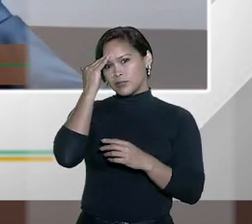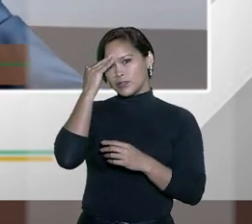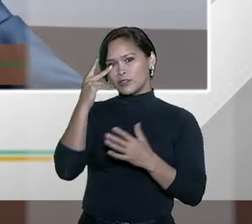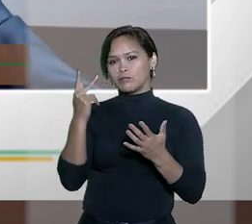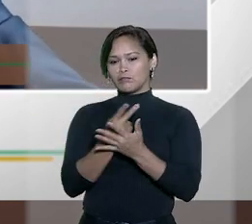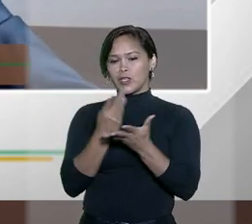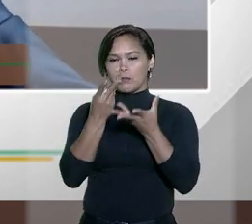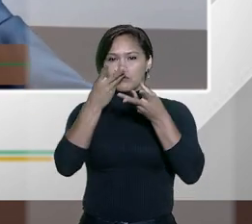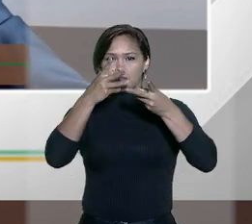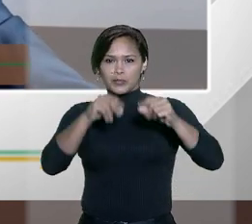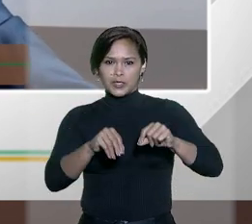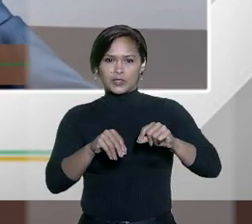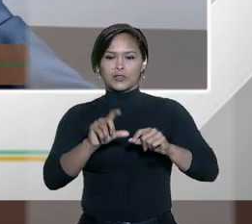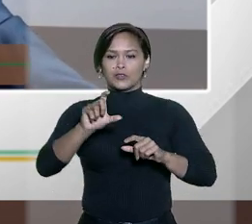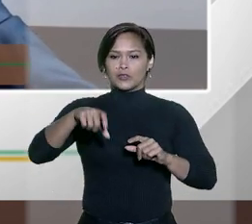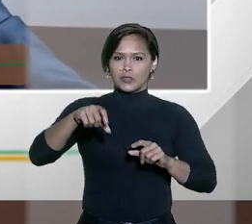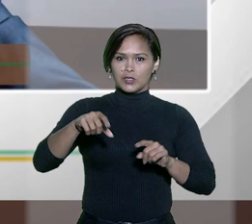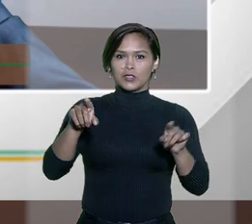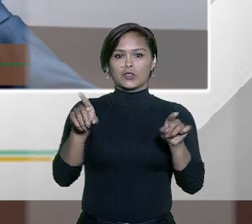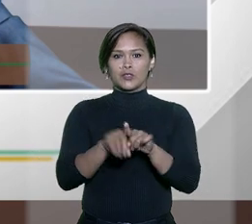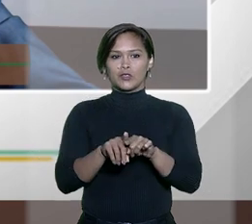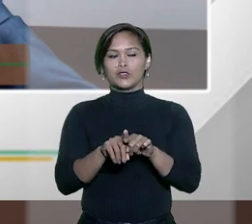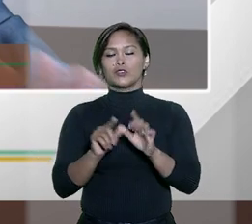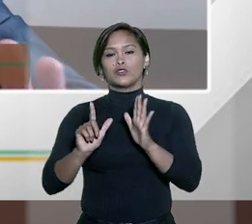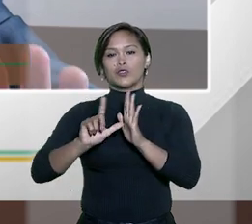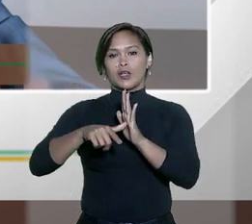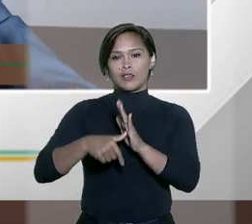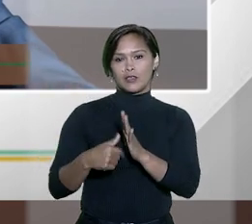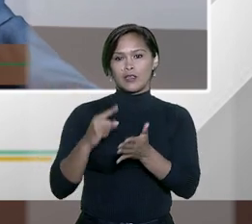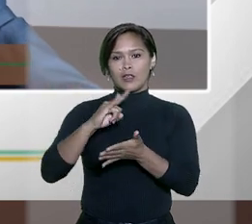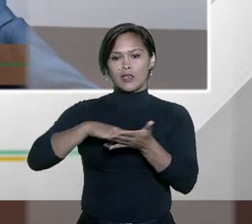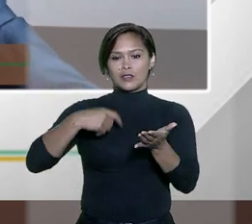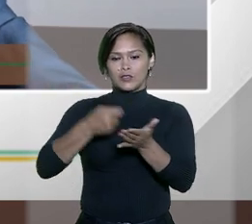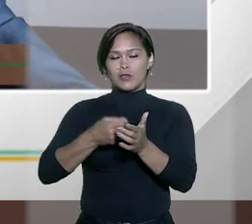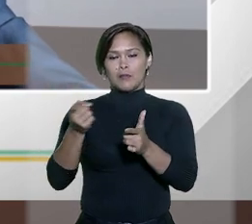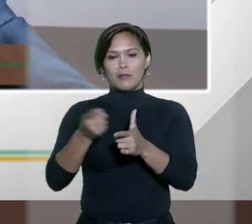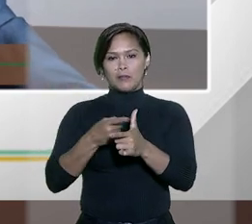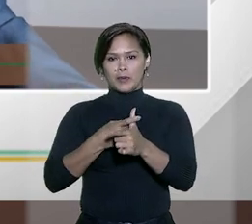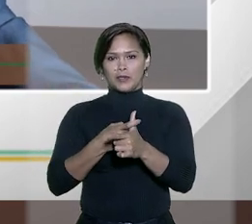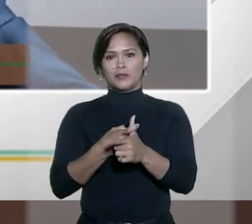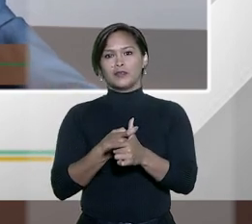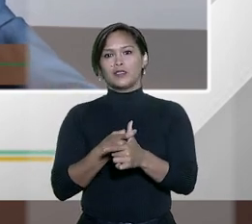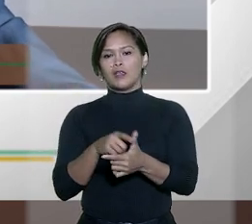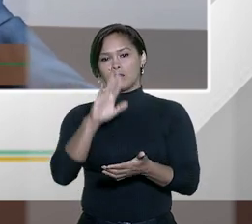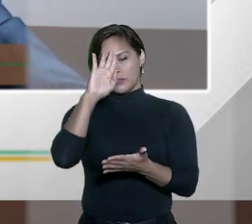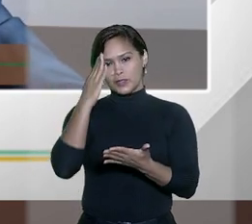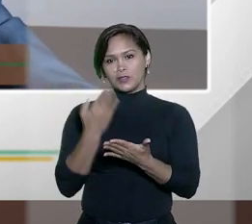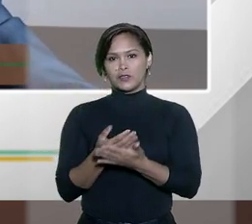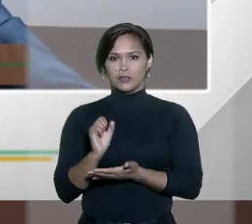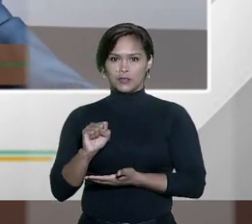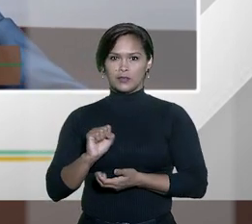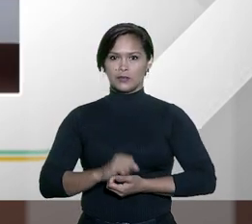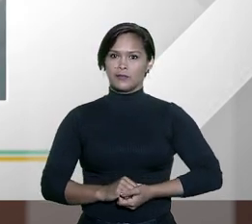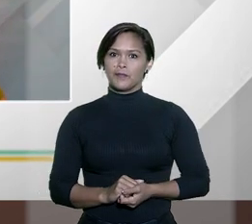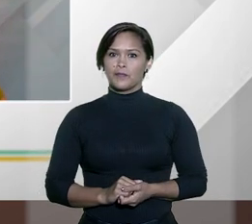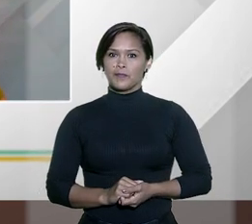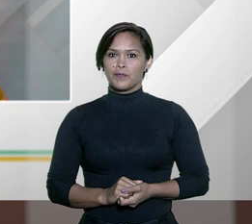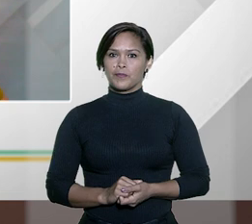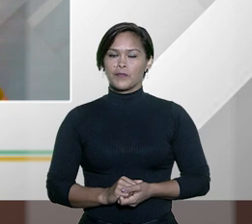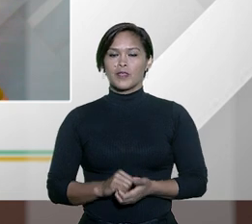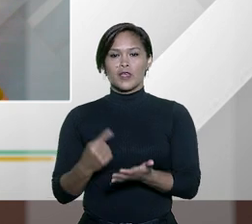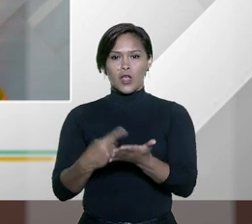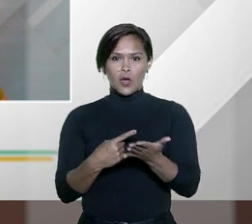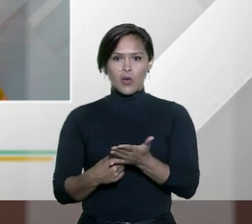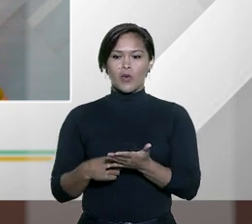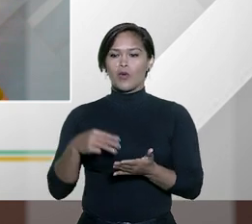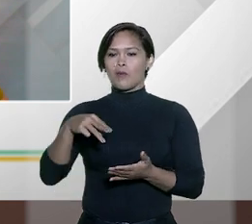um prejuízo para os credores no caso de um eventual atraso dos precatórios. Creio que é isso. Eu